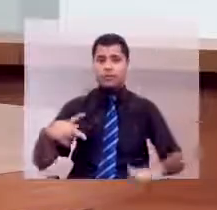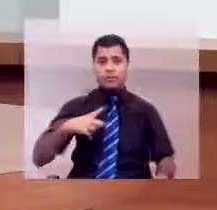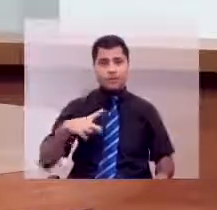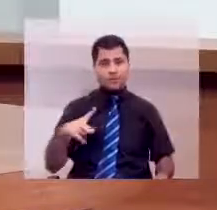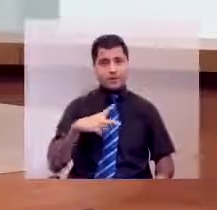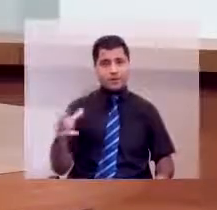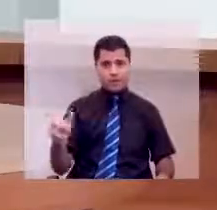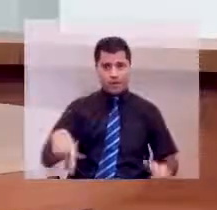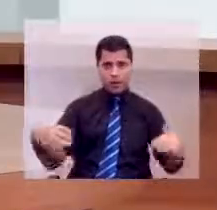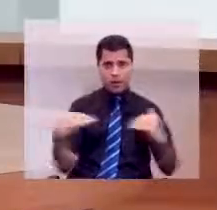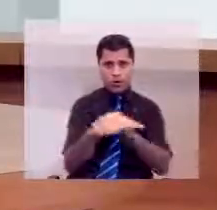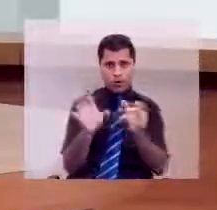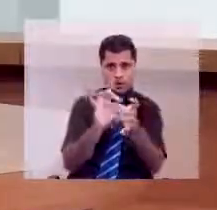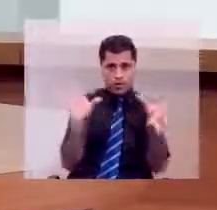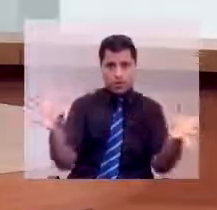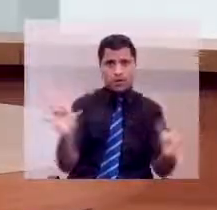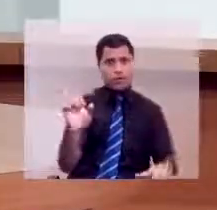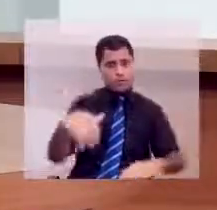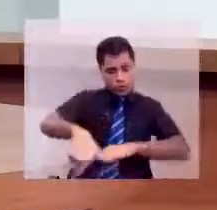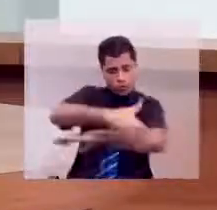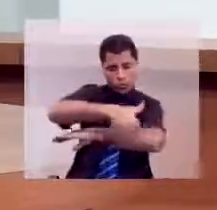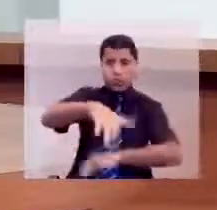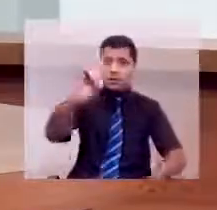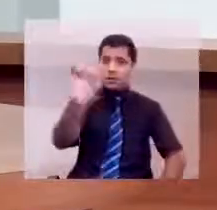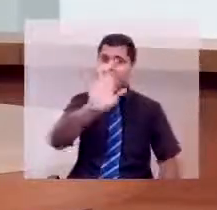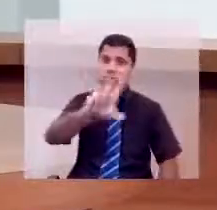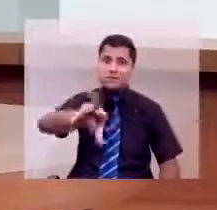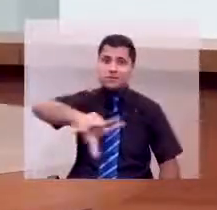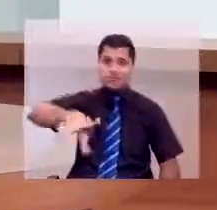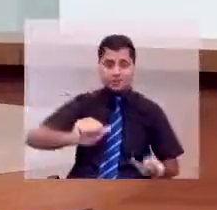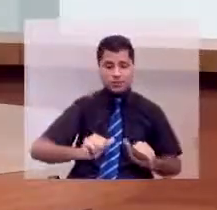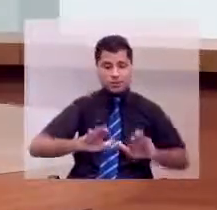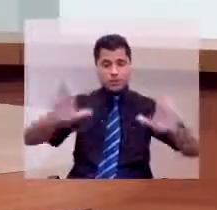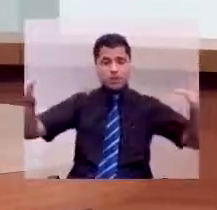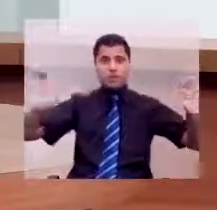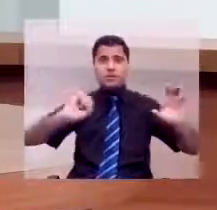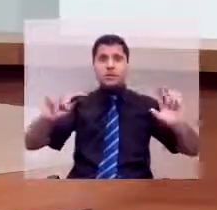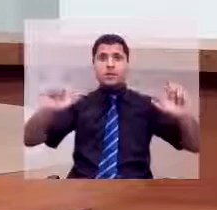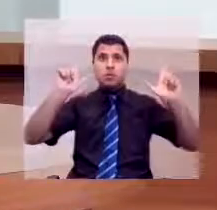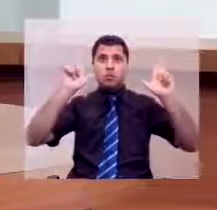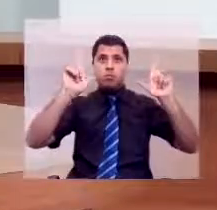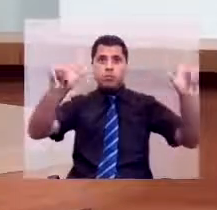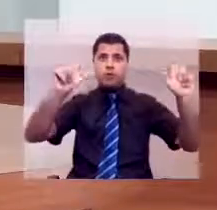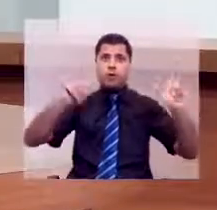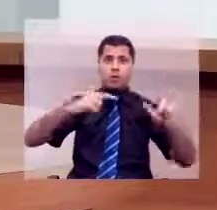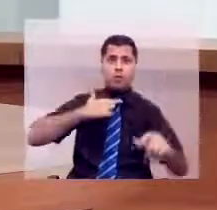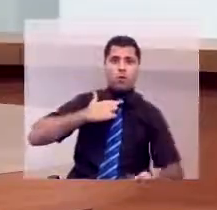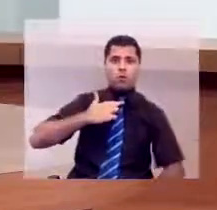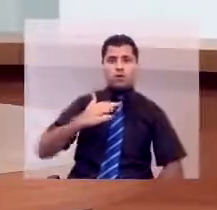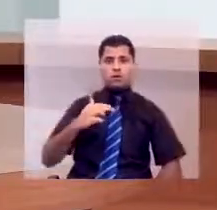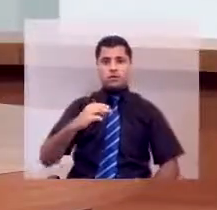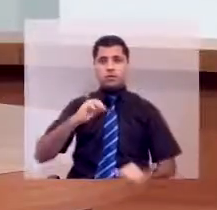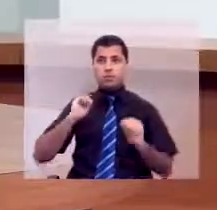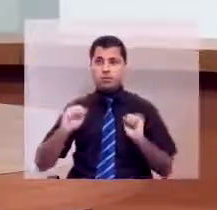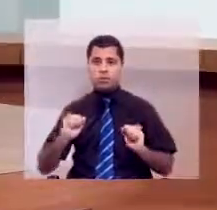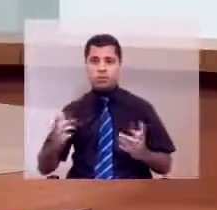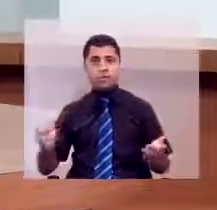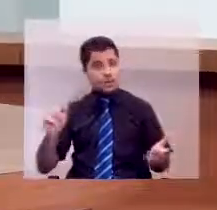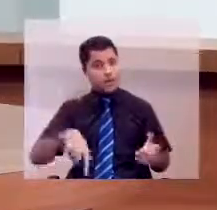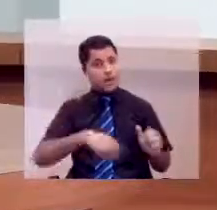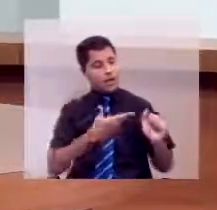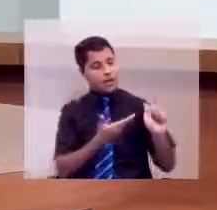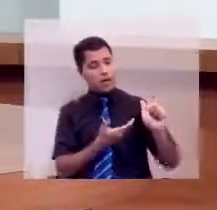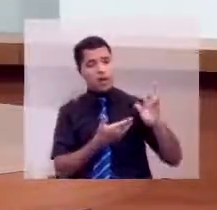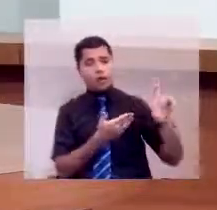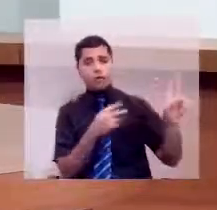uma rodovia ali dentro, não é uma rua. Quem coloca sinalizações do que pode ou não pode é a Gru Airport, é